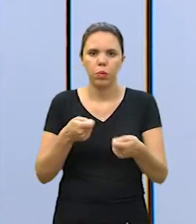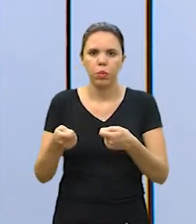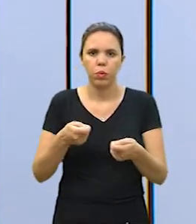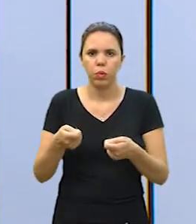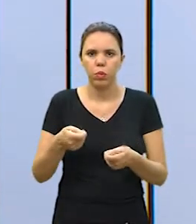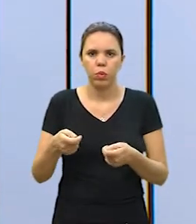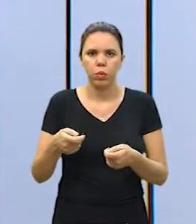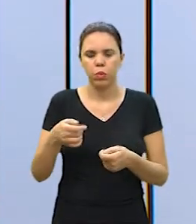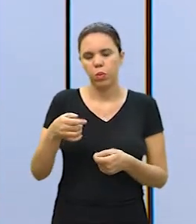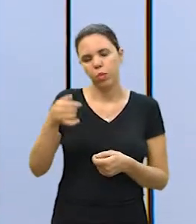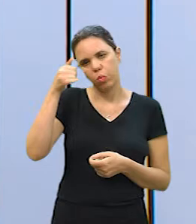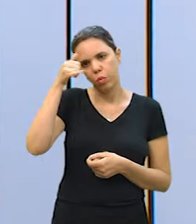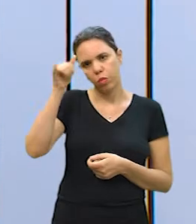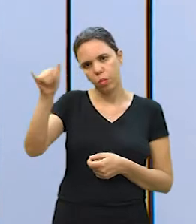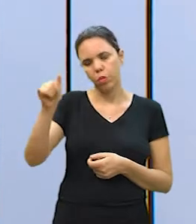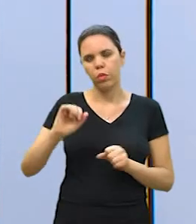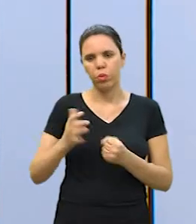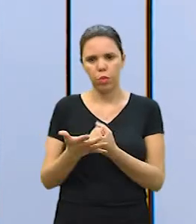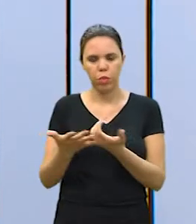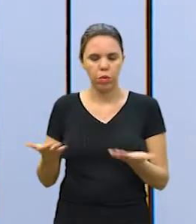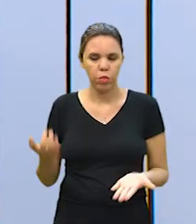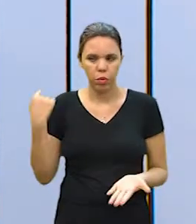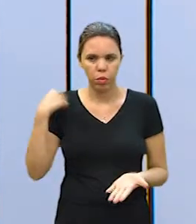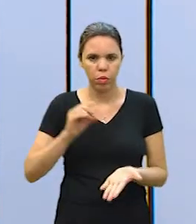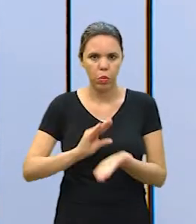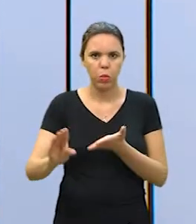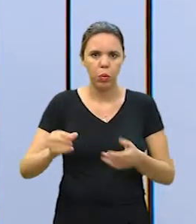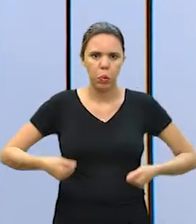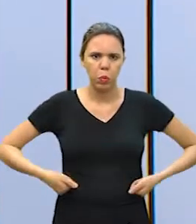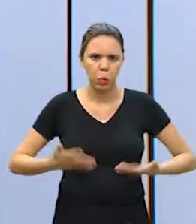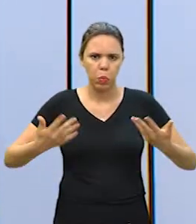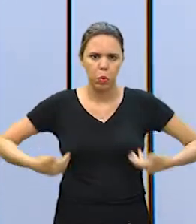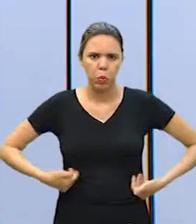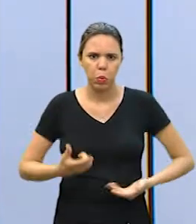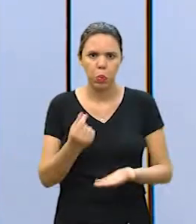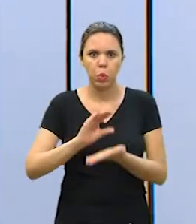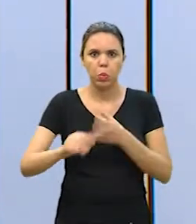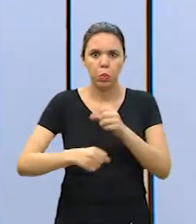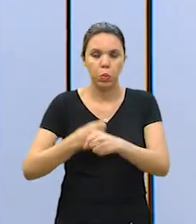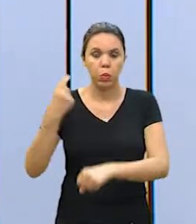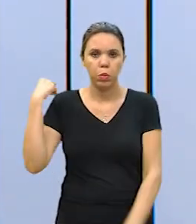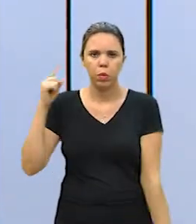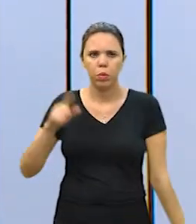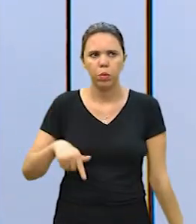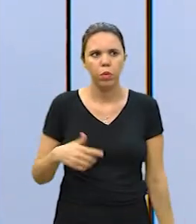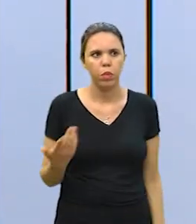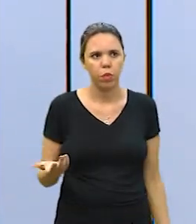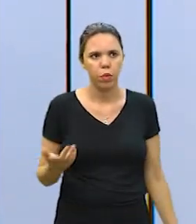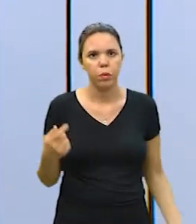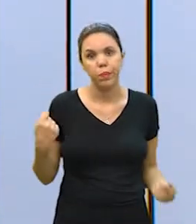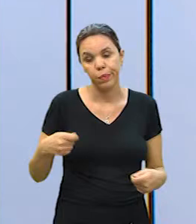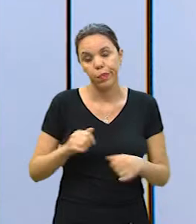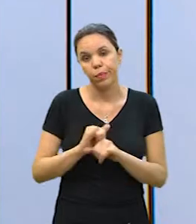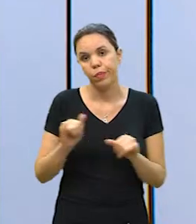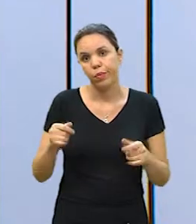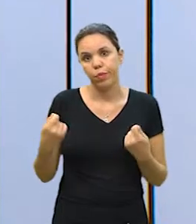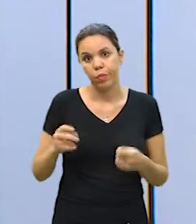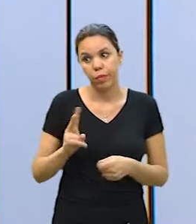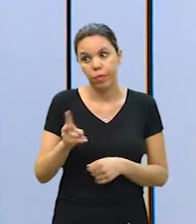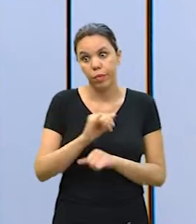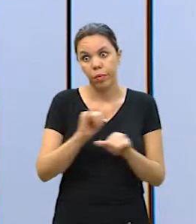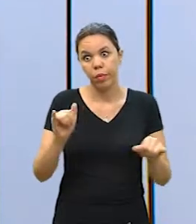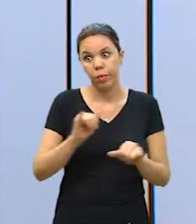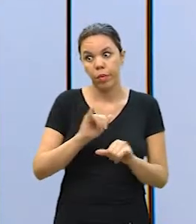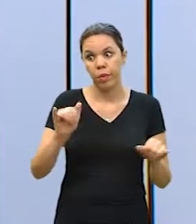controle e prevenção da Covid-19. Nós gastamos bastante recurso no ano passado com isso, mas era necessário, você está